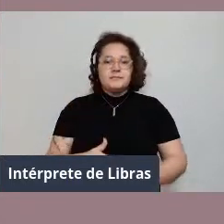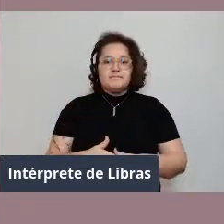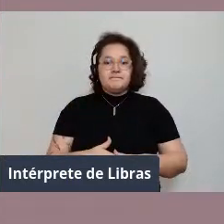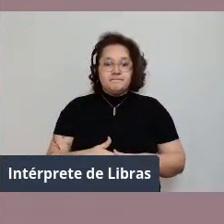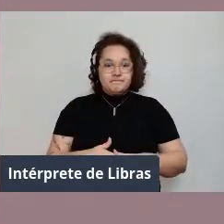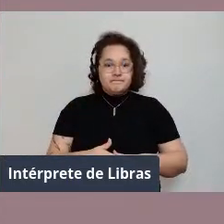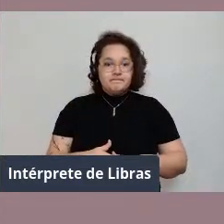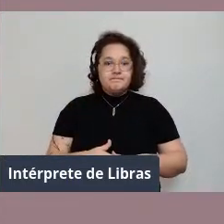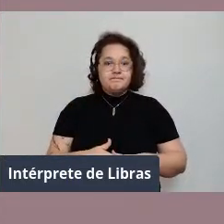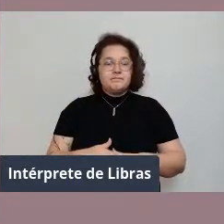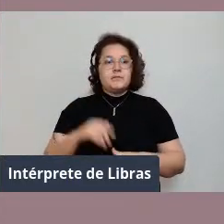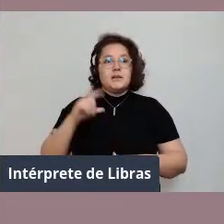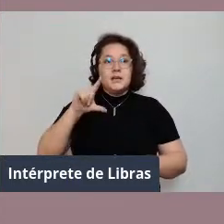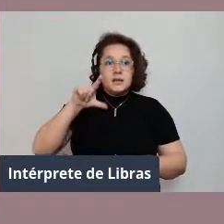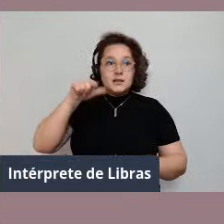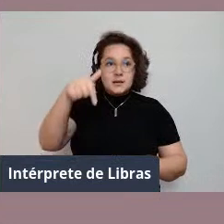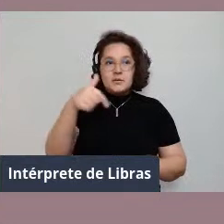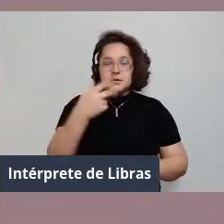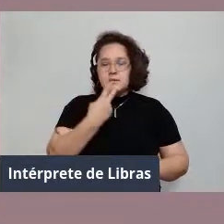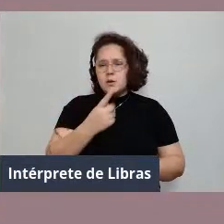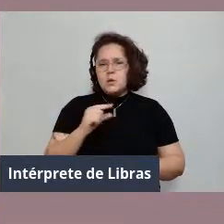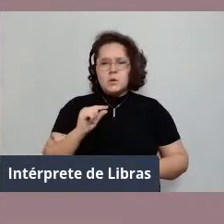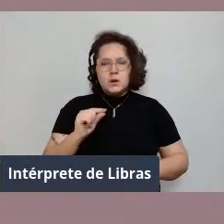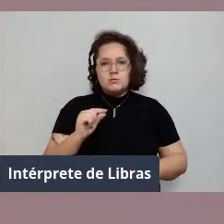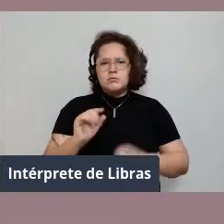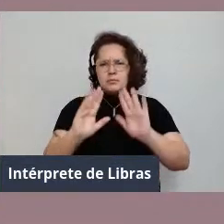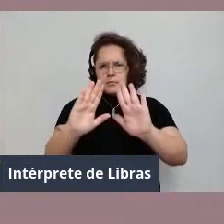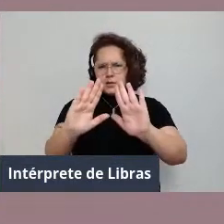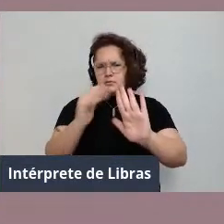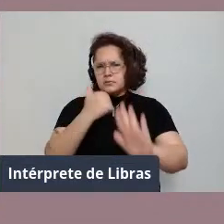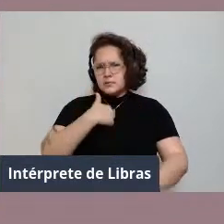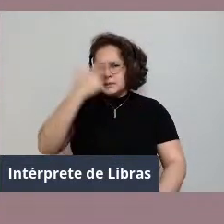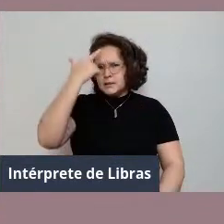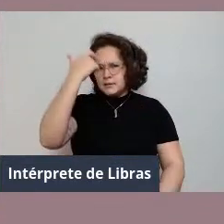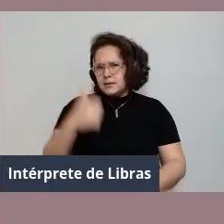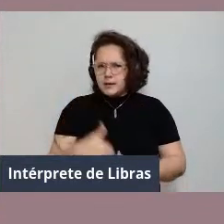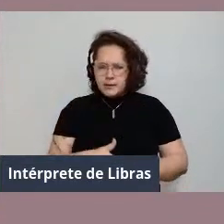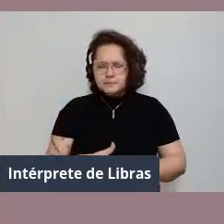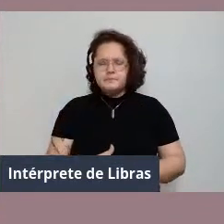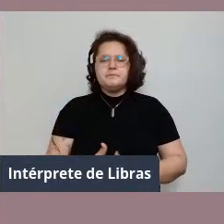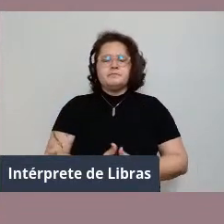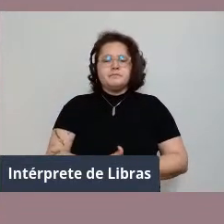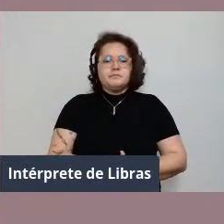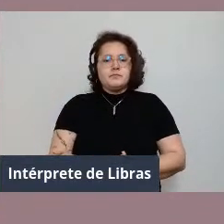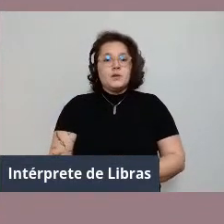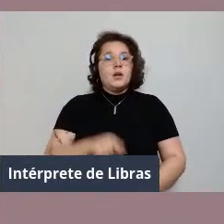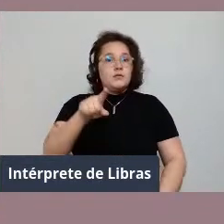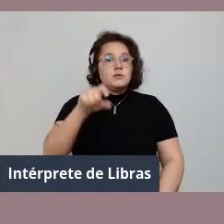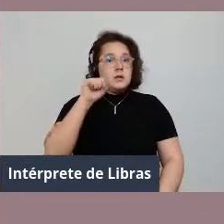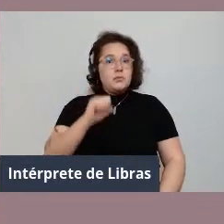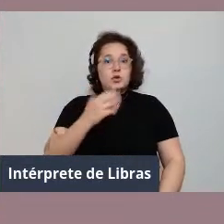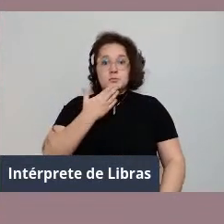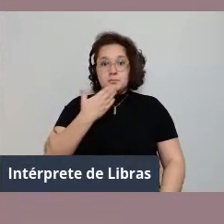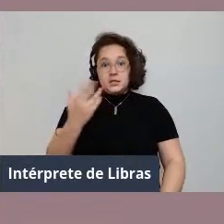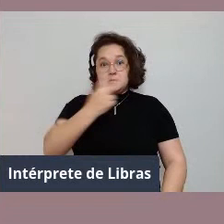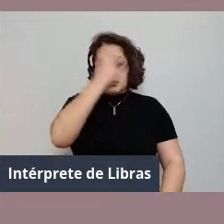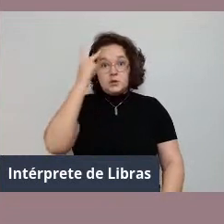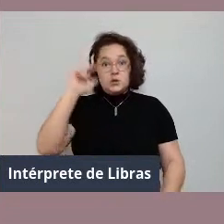Pausa. Depois emendou. Mas eu tive uma ideia e deu a sugestão. Não pode pedir alguém para te